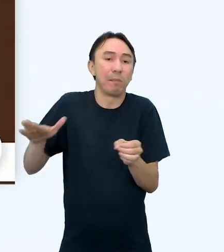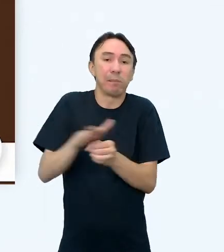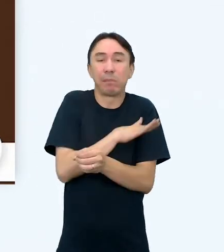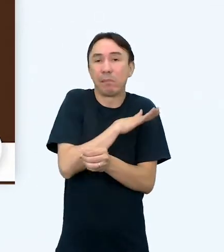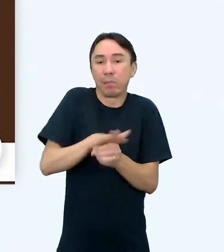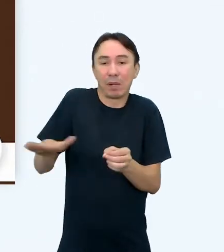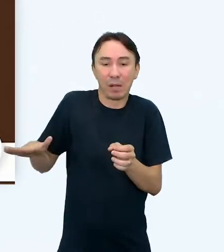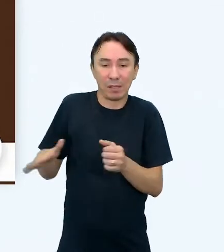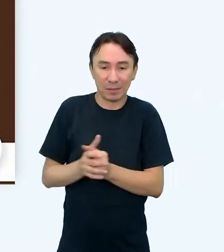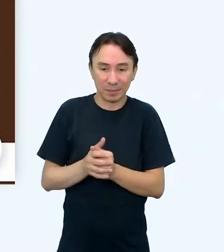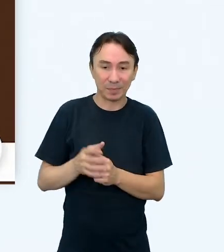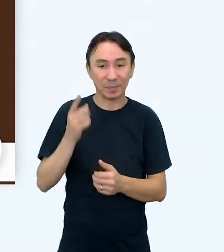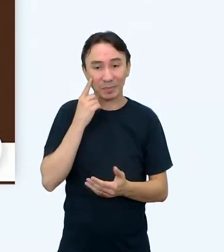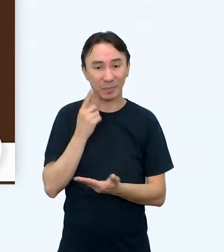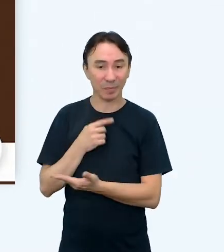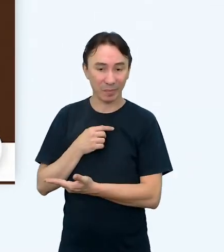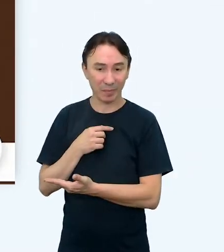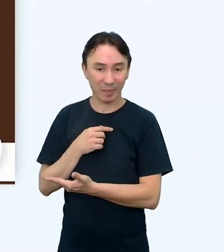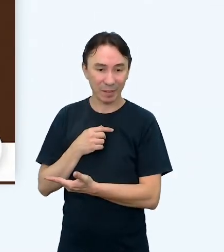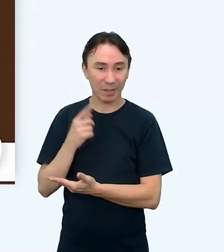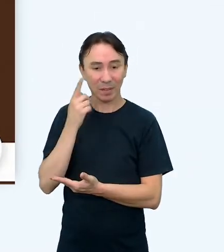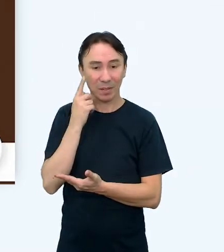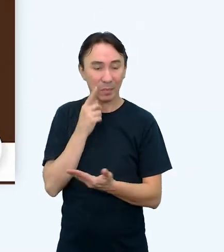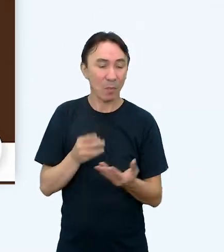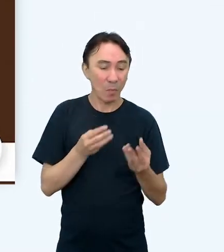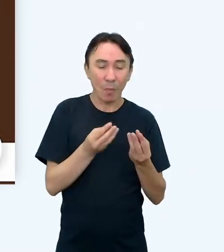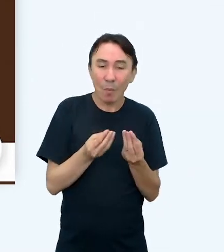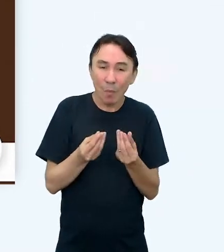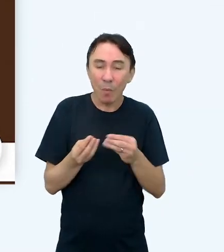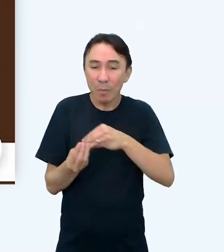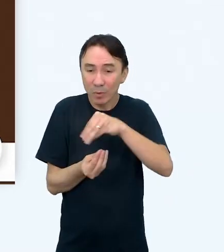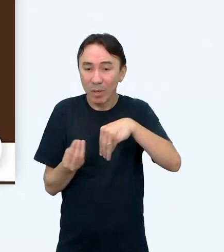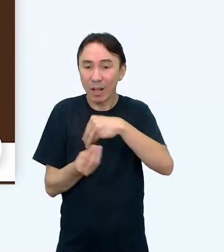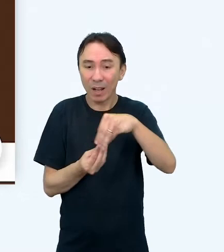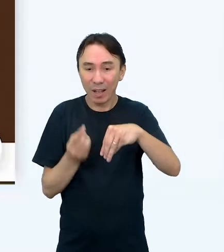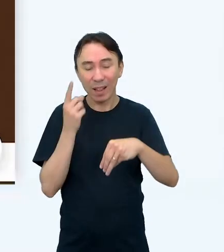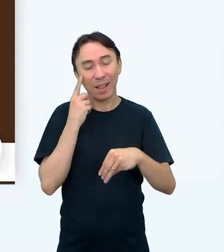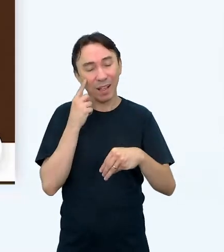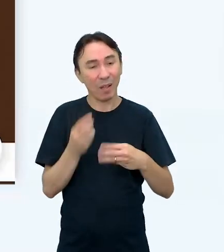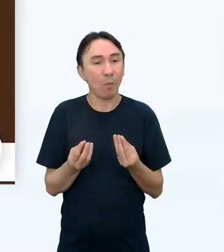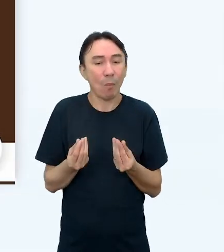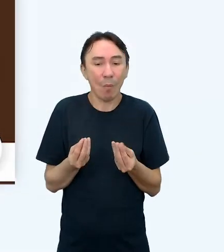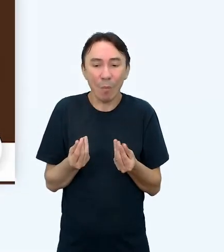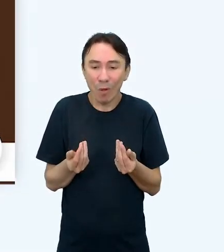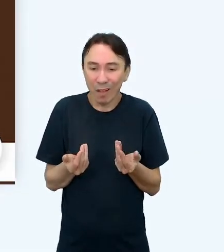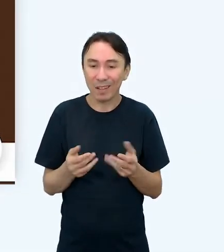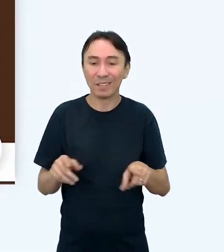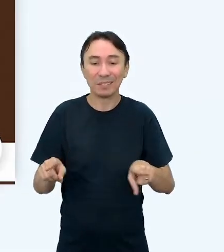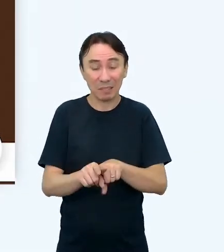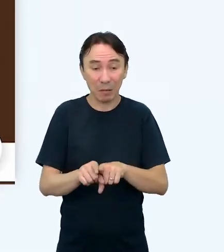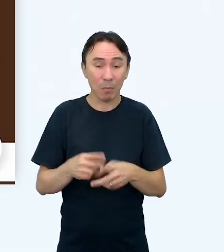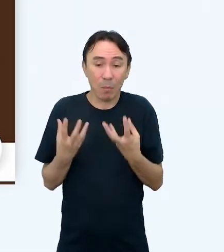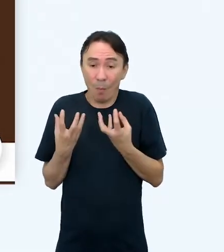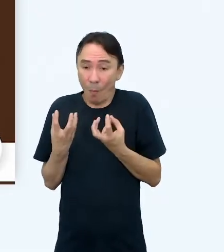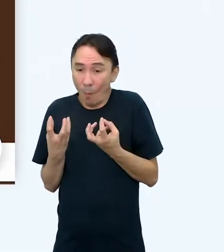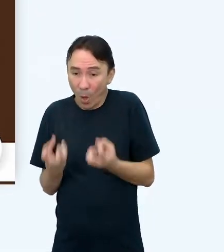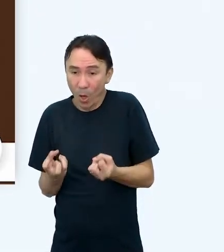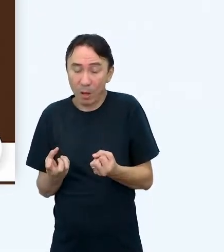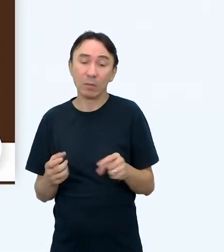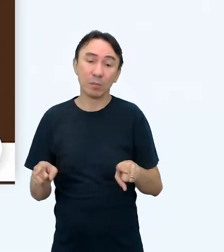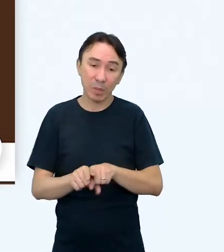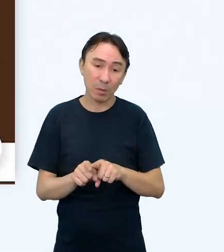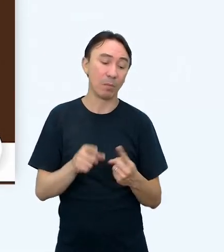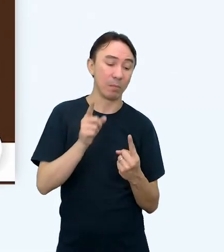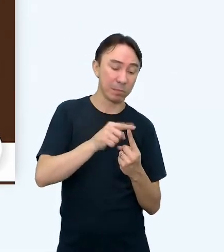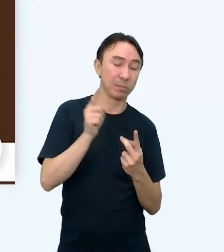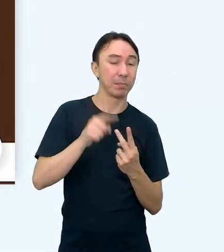água, dizemos que o solo está úmido. O solo está seco quando a água restante está retida tão fortemente na superfície dos agregados